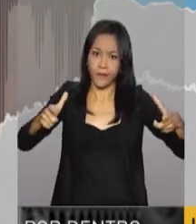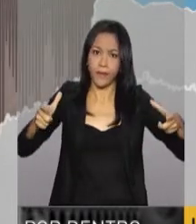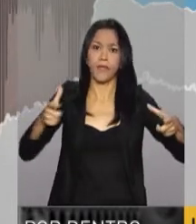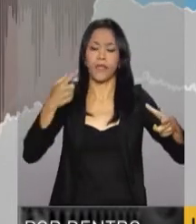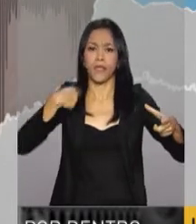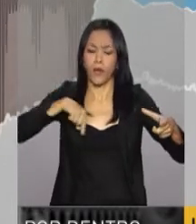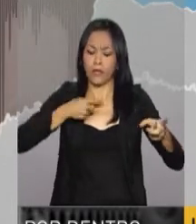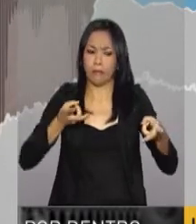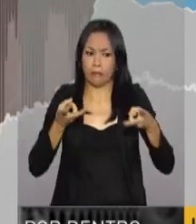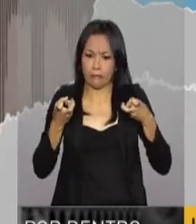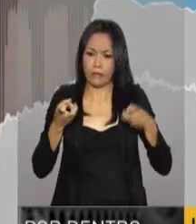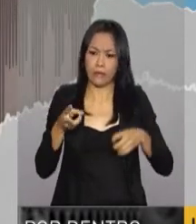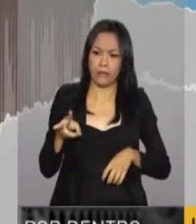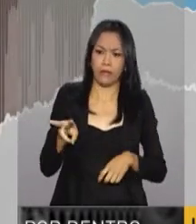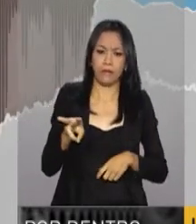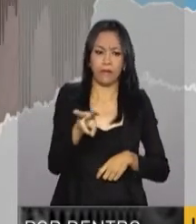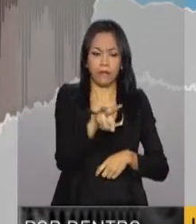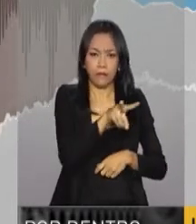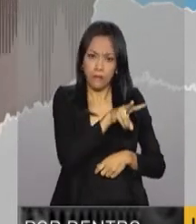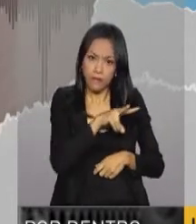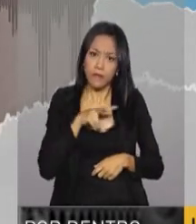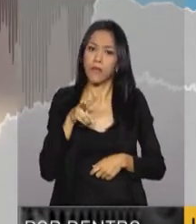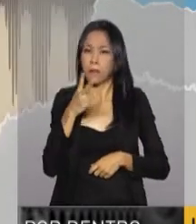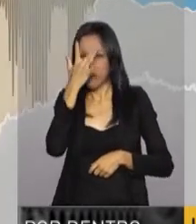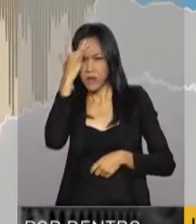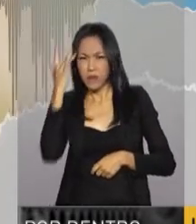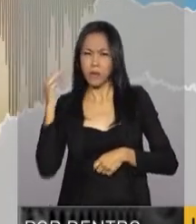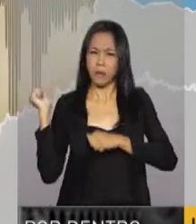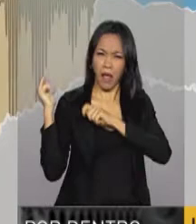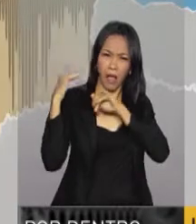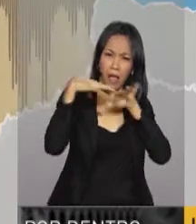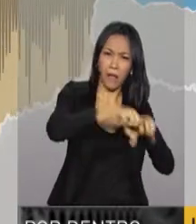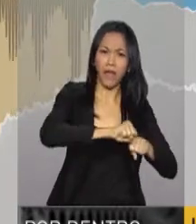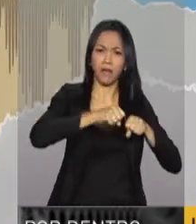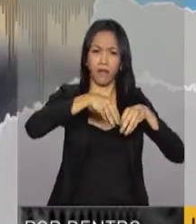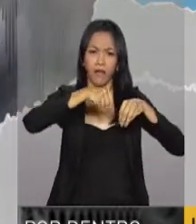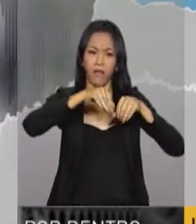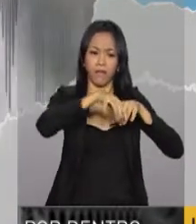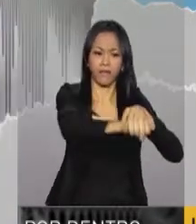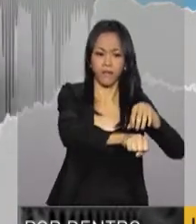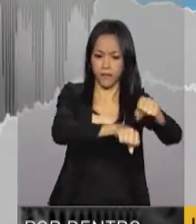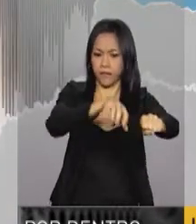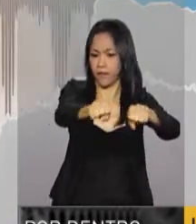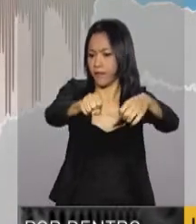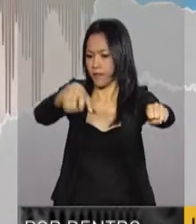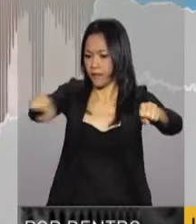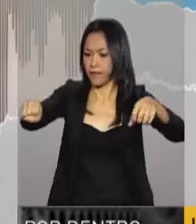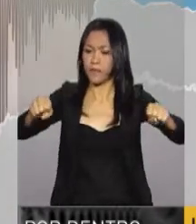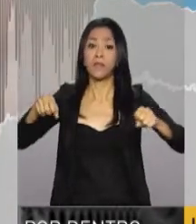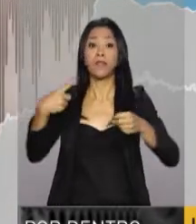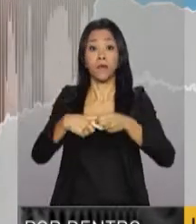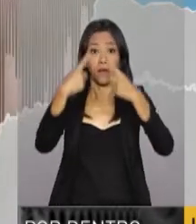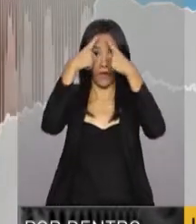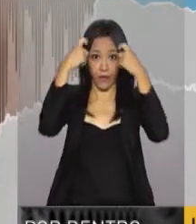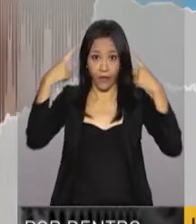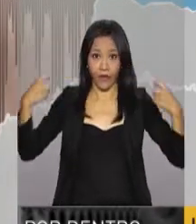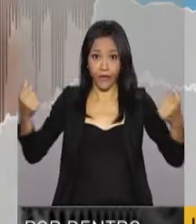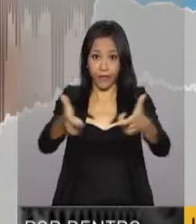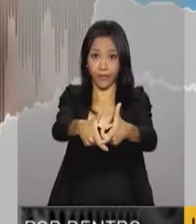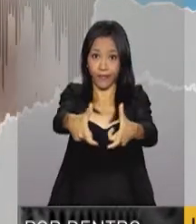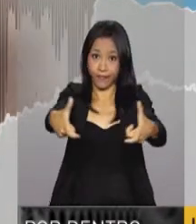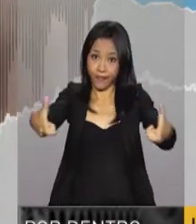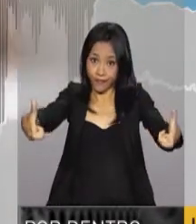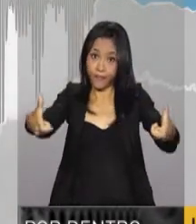até em invasões acaba acontecendo é foco de criminalidade também e há